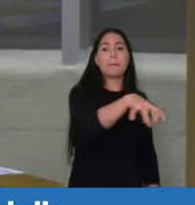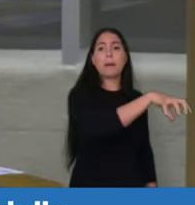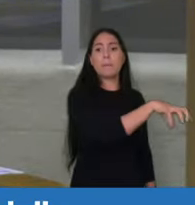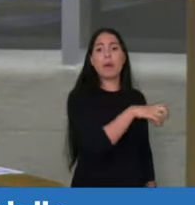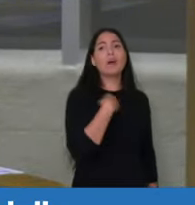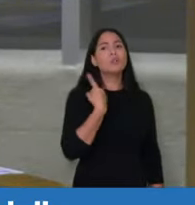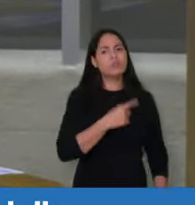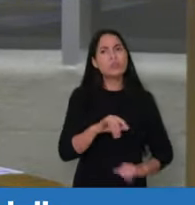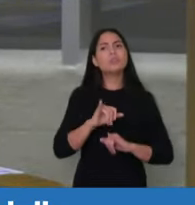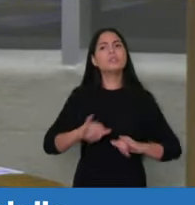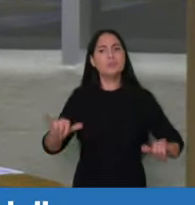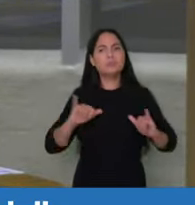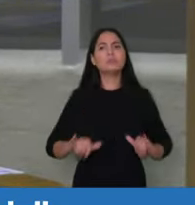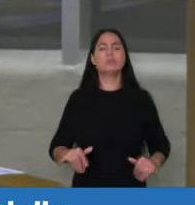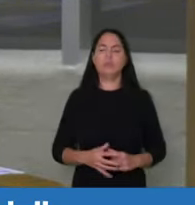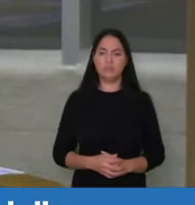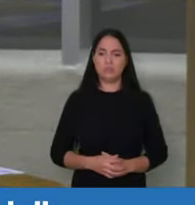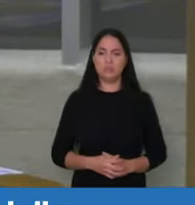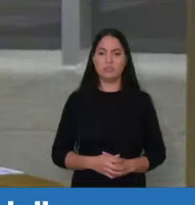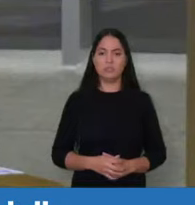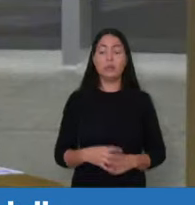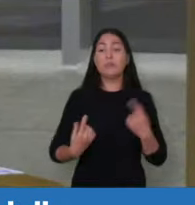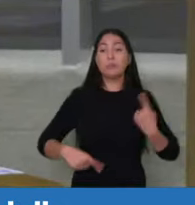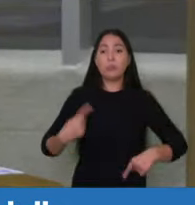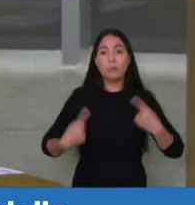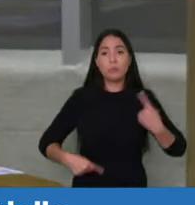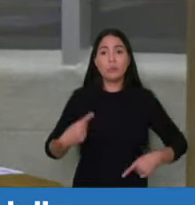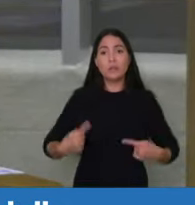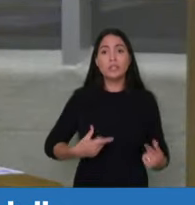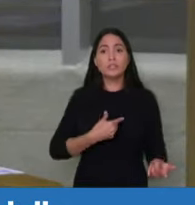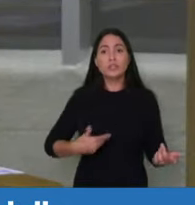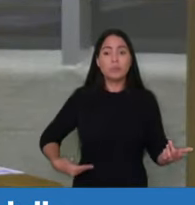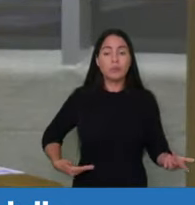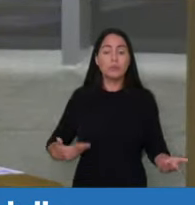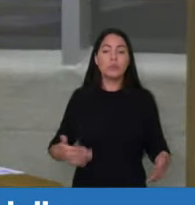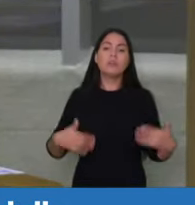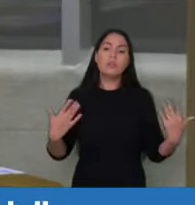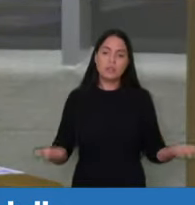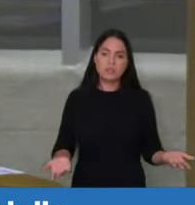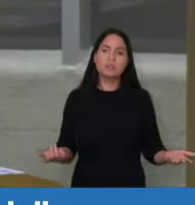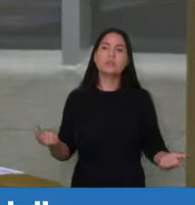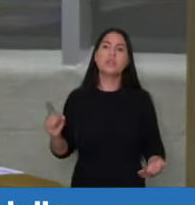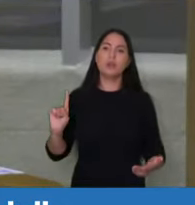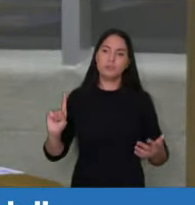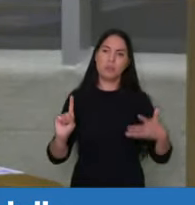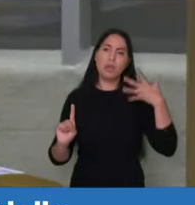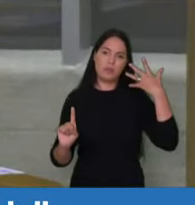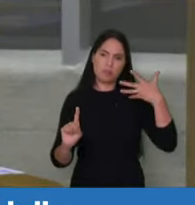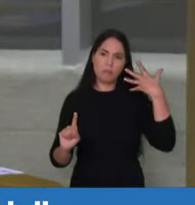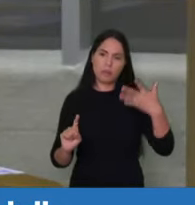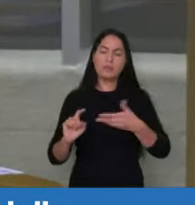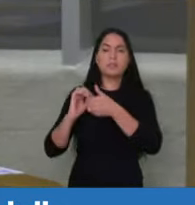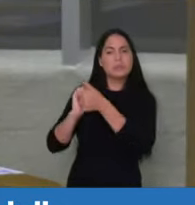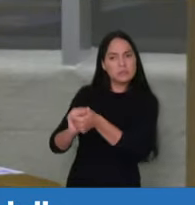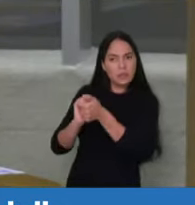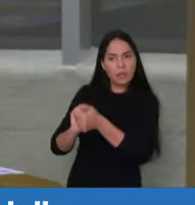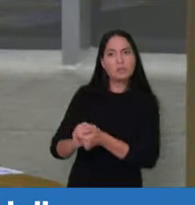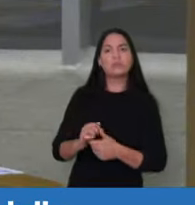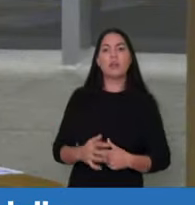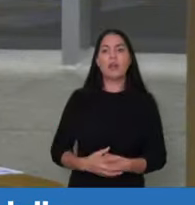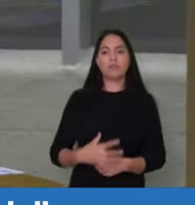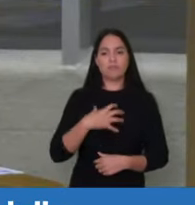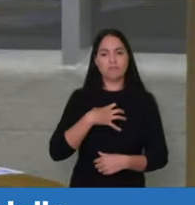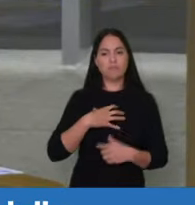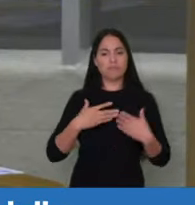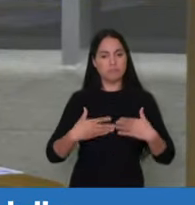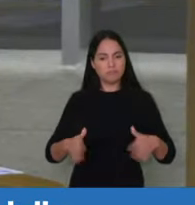falando, para construir em política pública. Então, eu venho aqui saudar, agradecer a iniciativa da